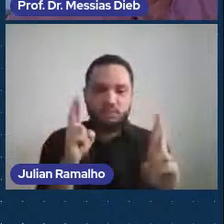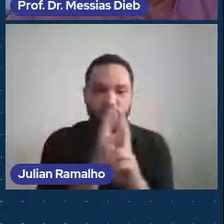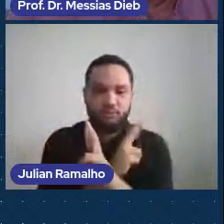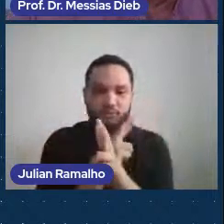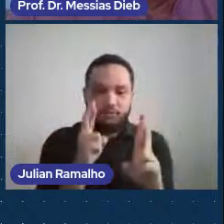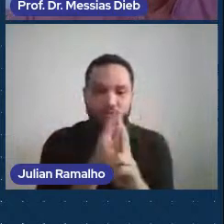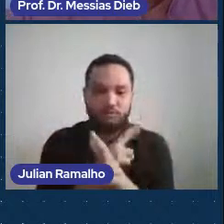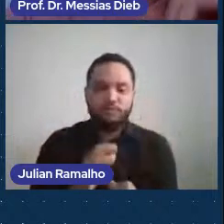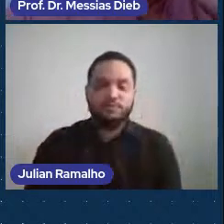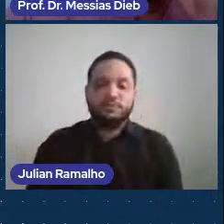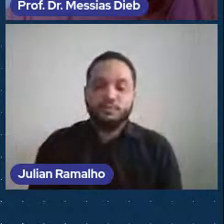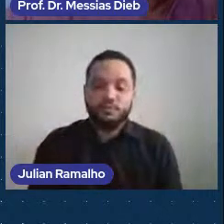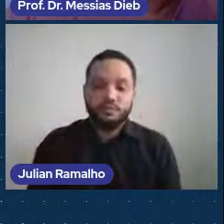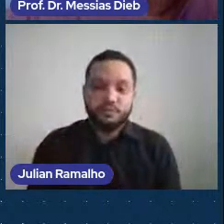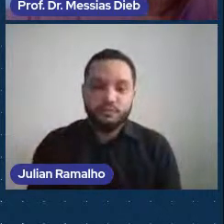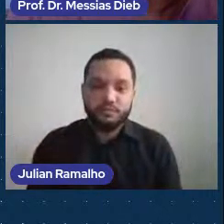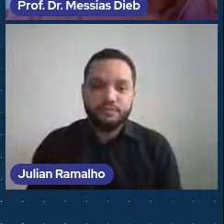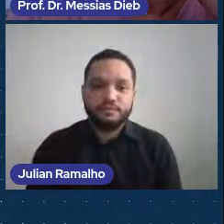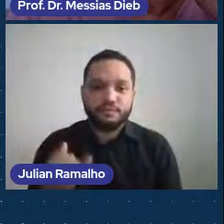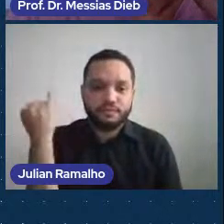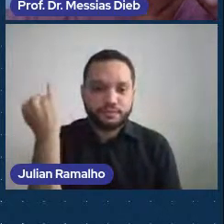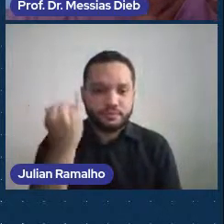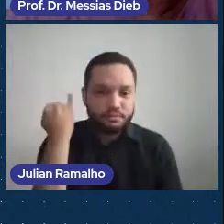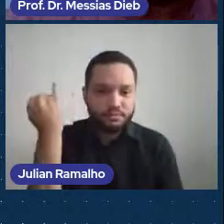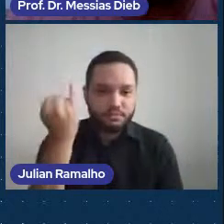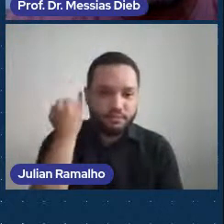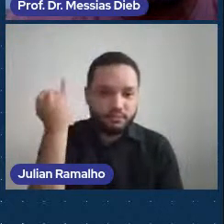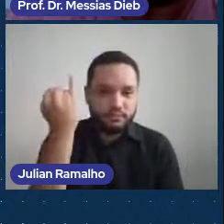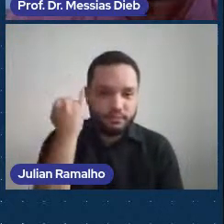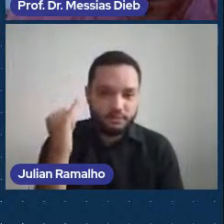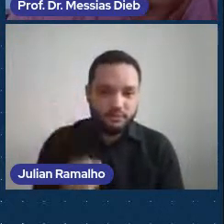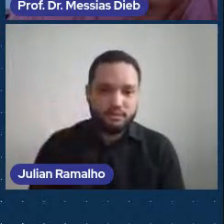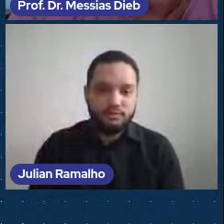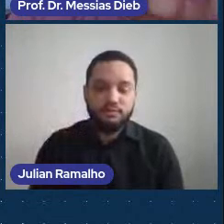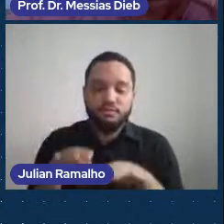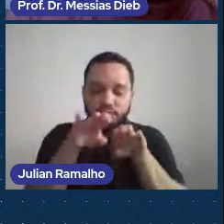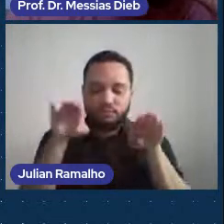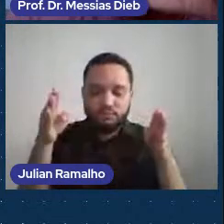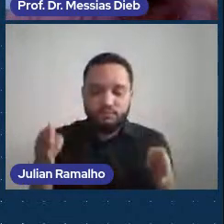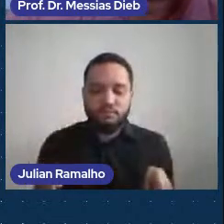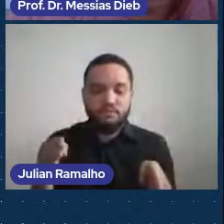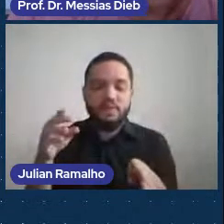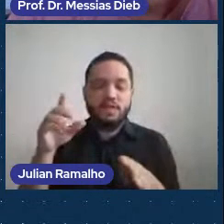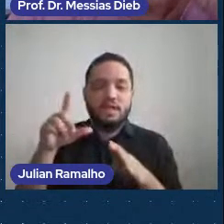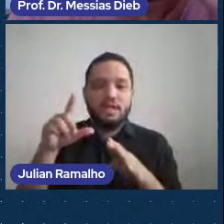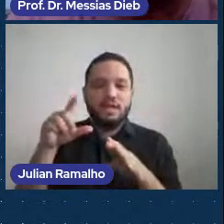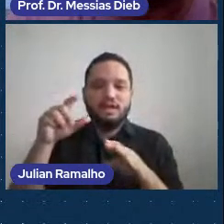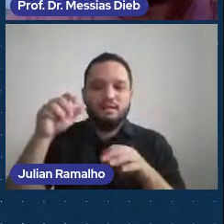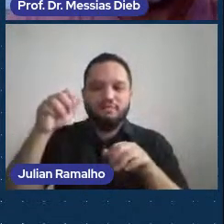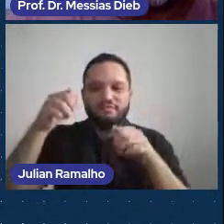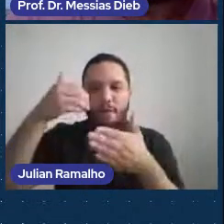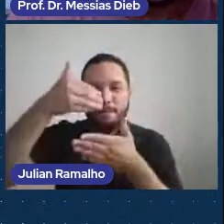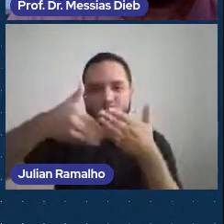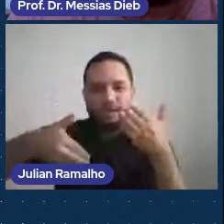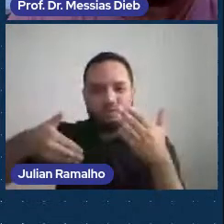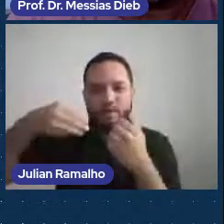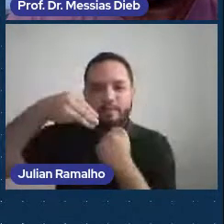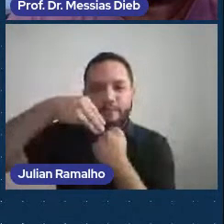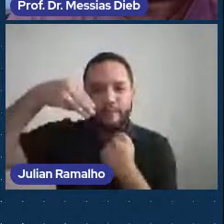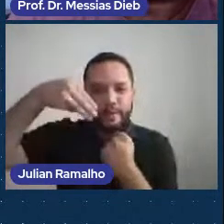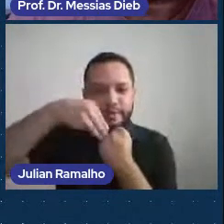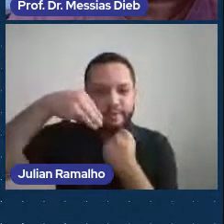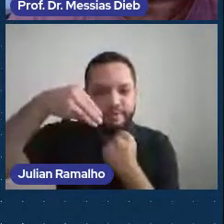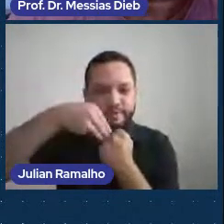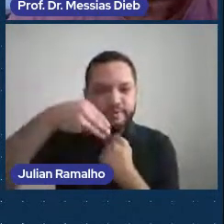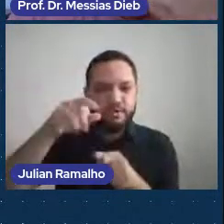questões, objetivos. Isso é muito importante, e numa banca de seleção, isso pode ter certeza que é muito bem observado